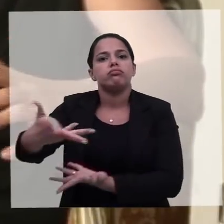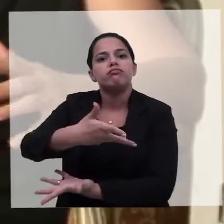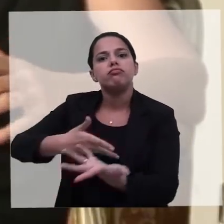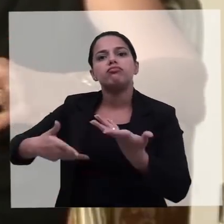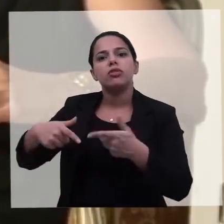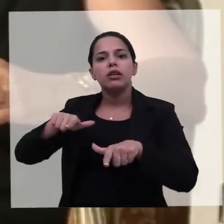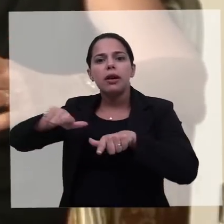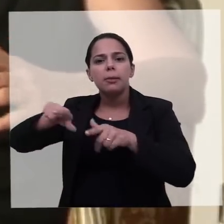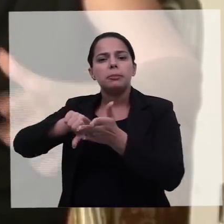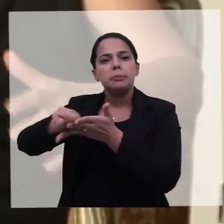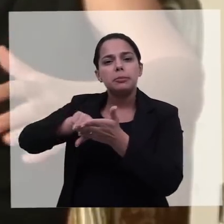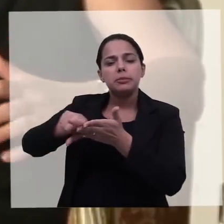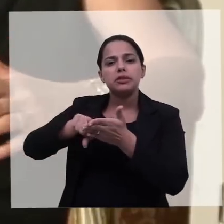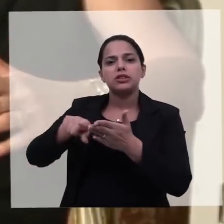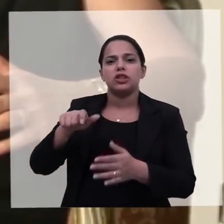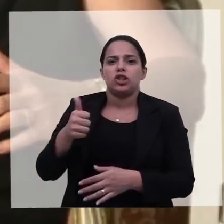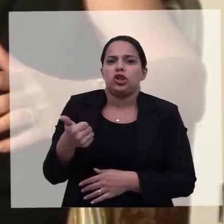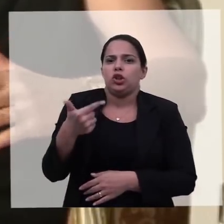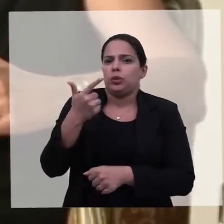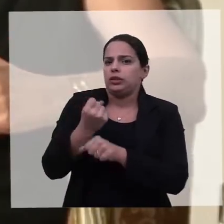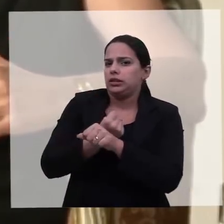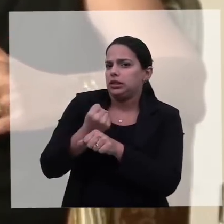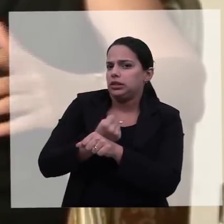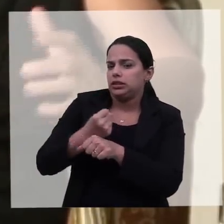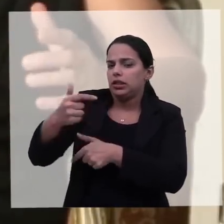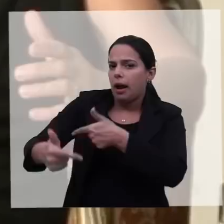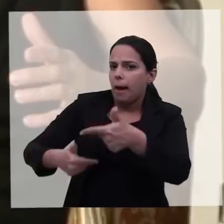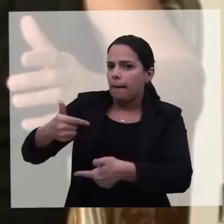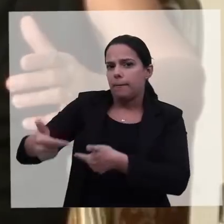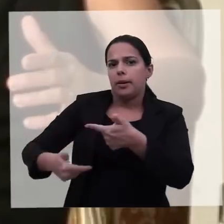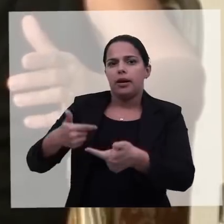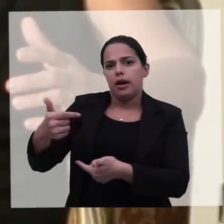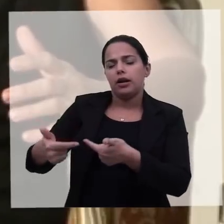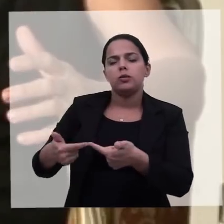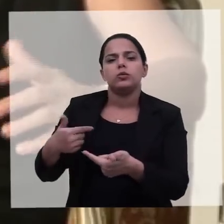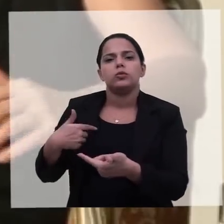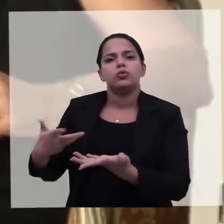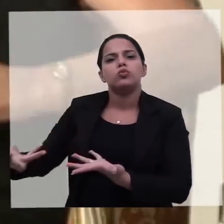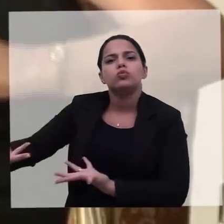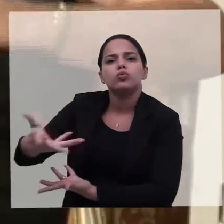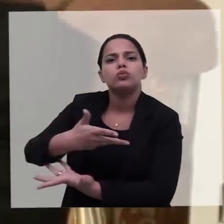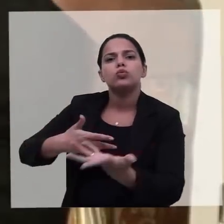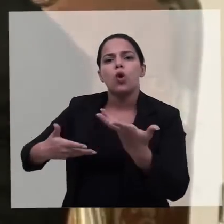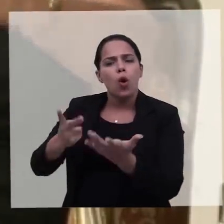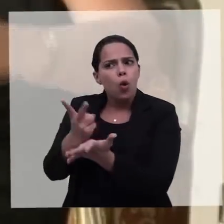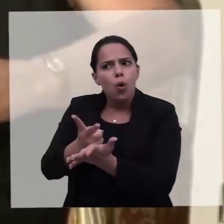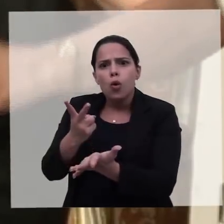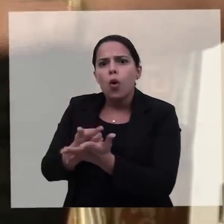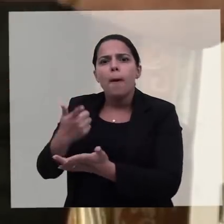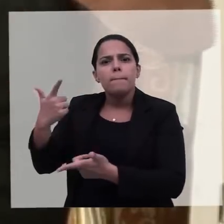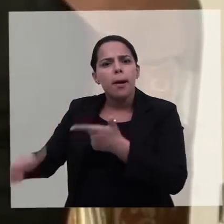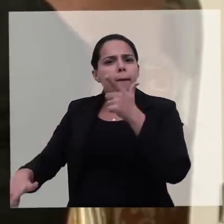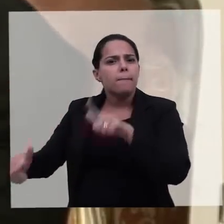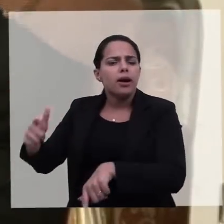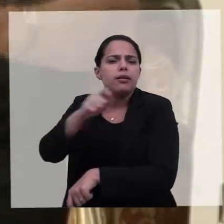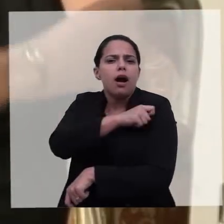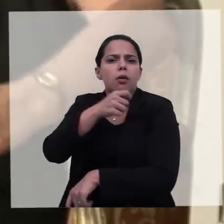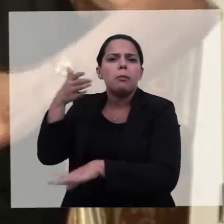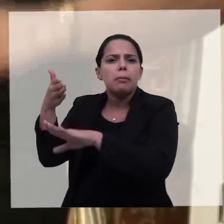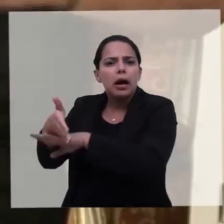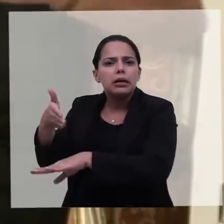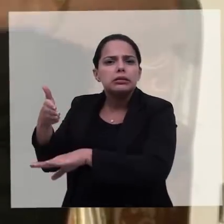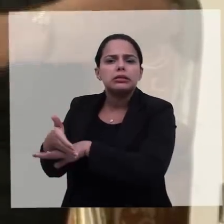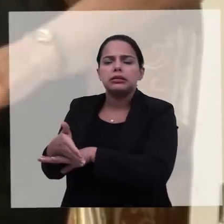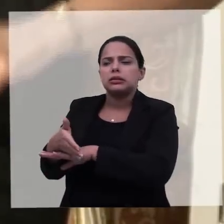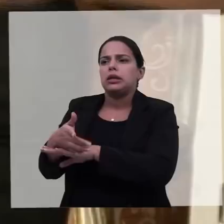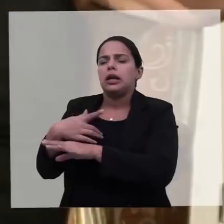uma parceria que funcionou muito bem, quer dizer, já se vão 12 anos, e continua esse fluxo de estudantes